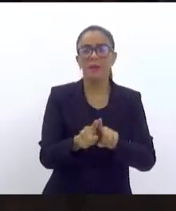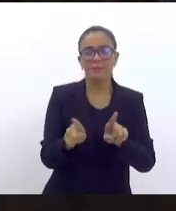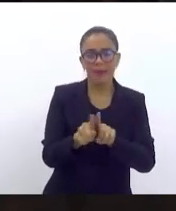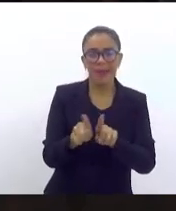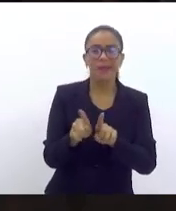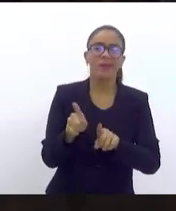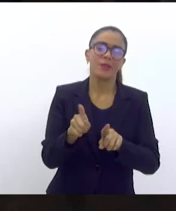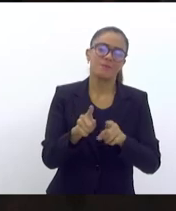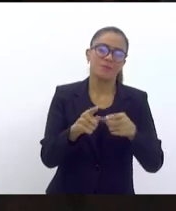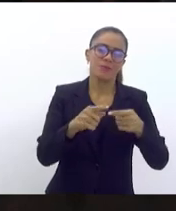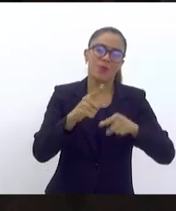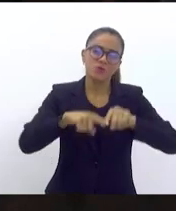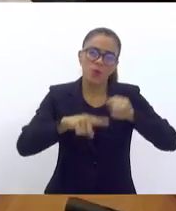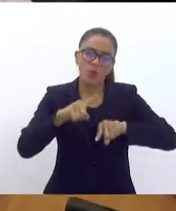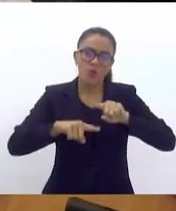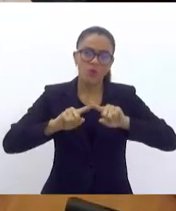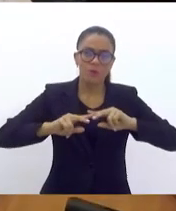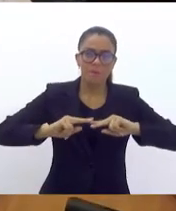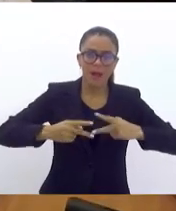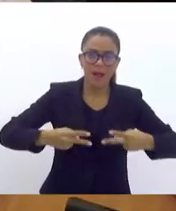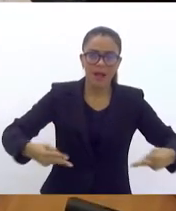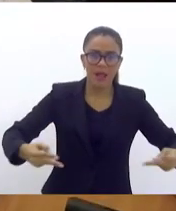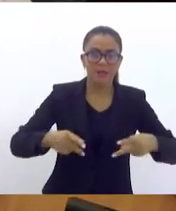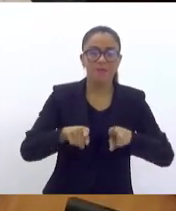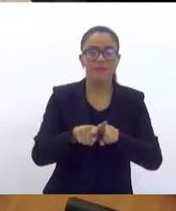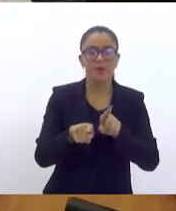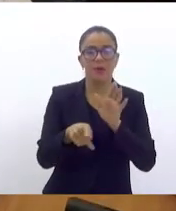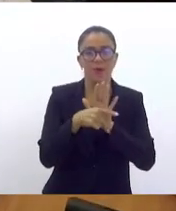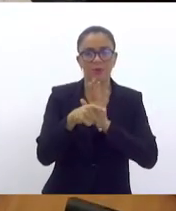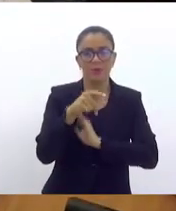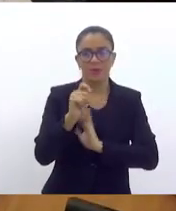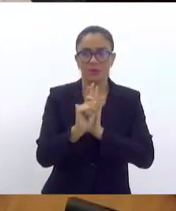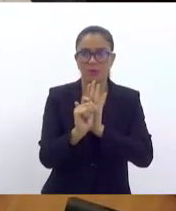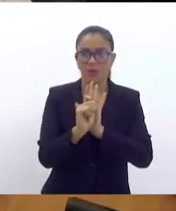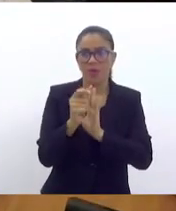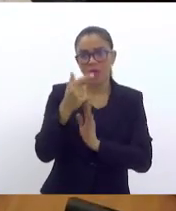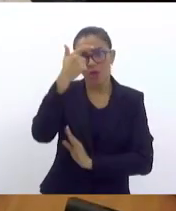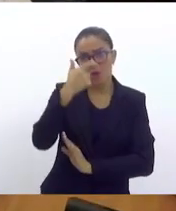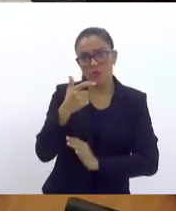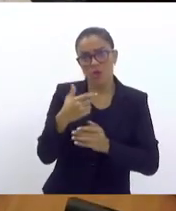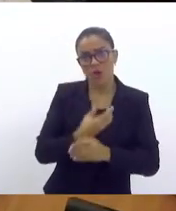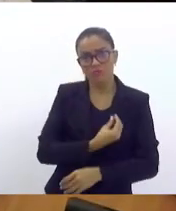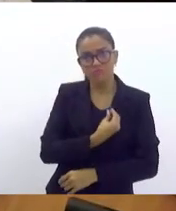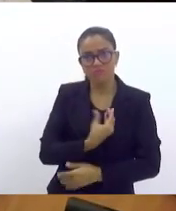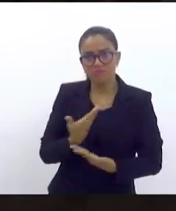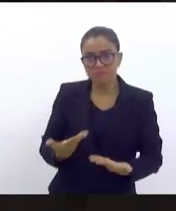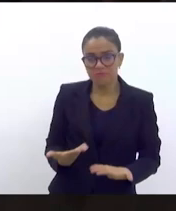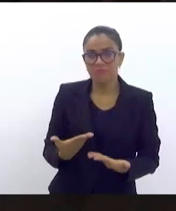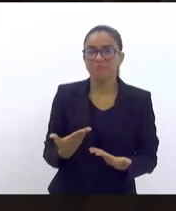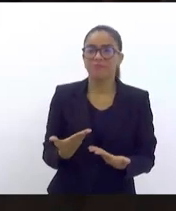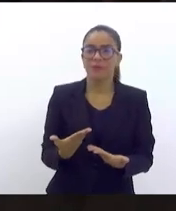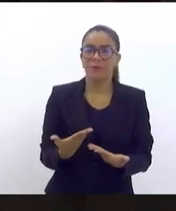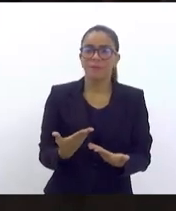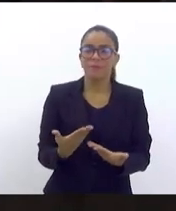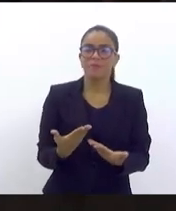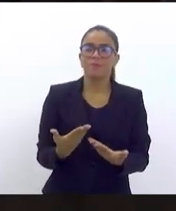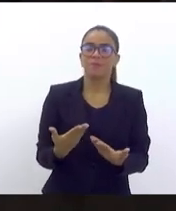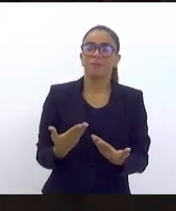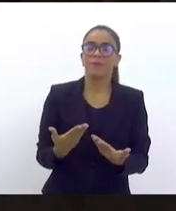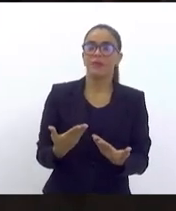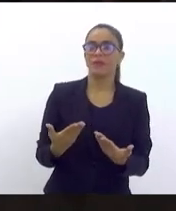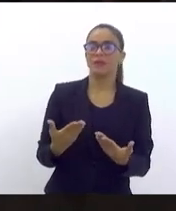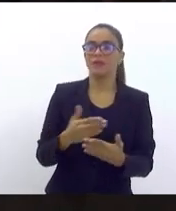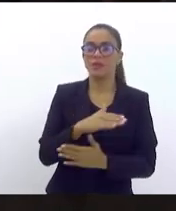dos subprodutos das drogas então parabenizar dizer que estou aberto aqui ouvirei mesmo um momento posterior atentamente